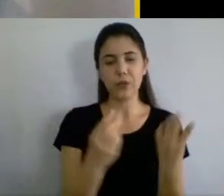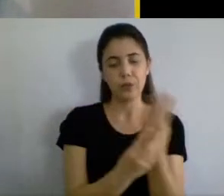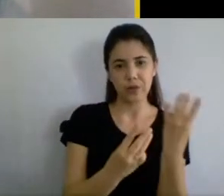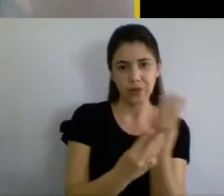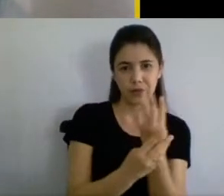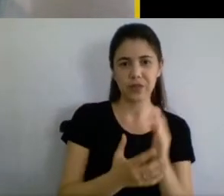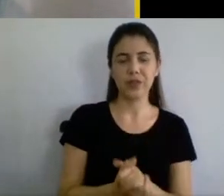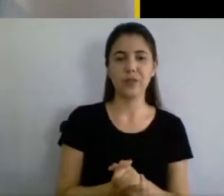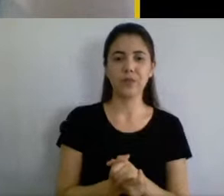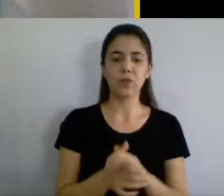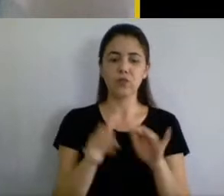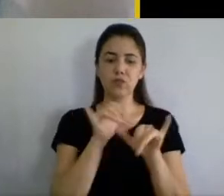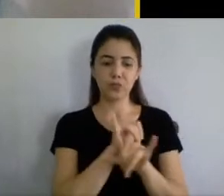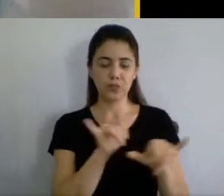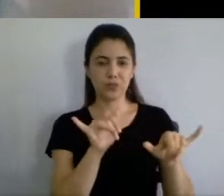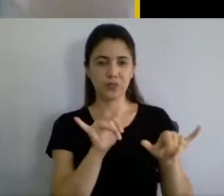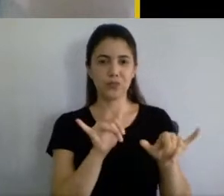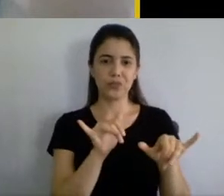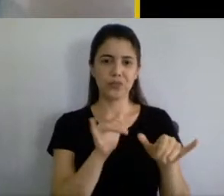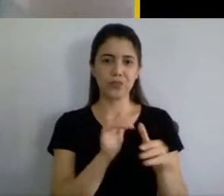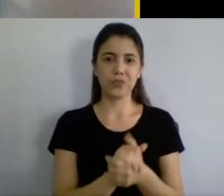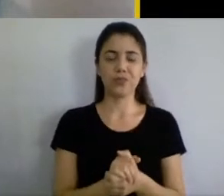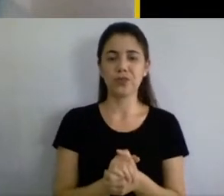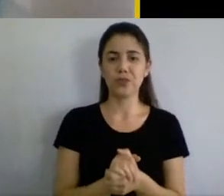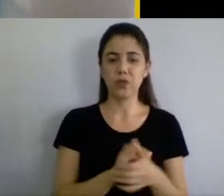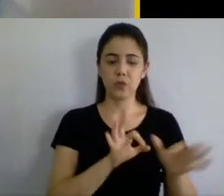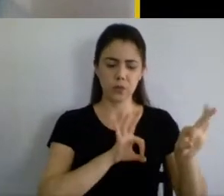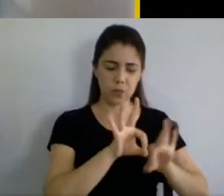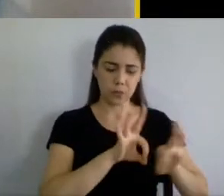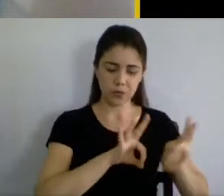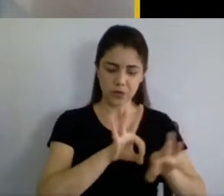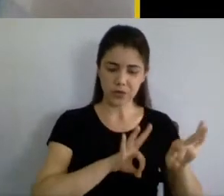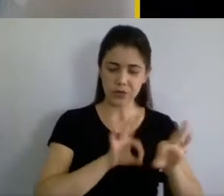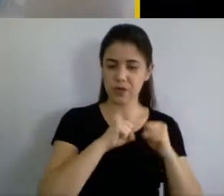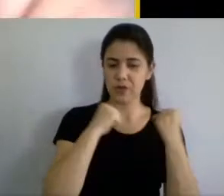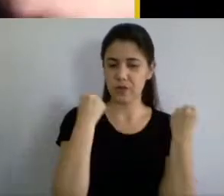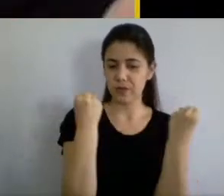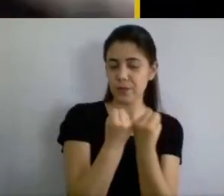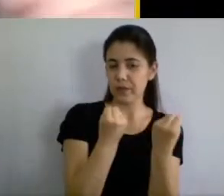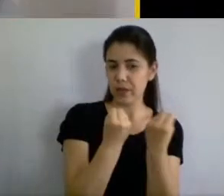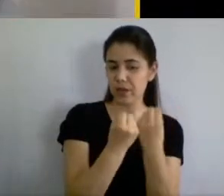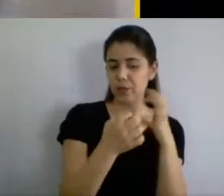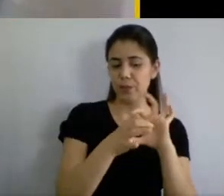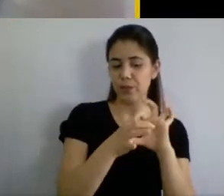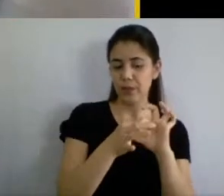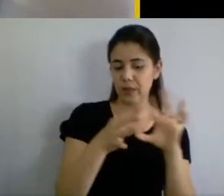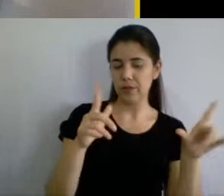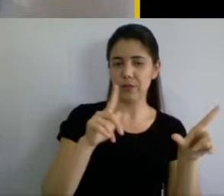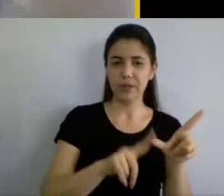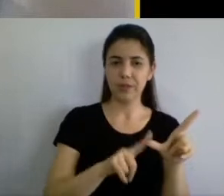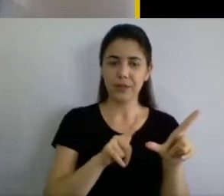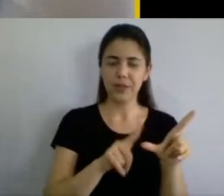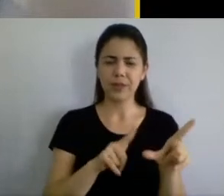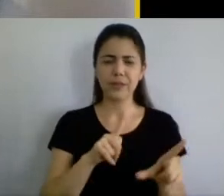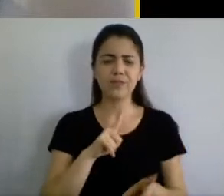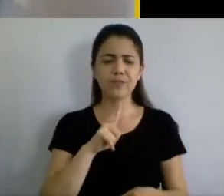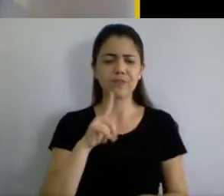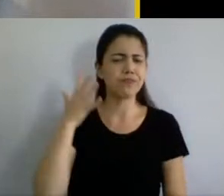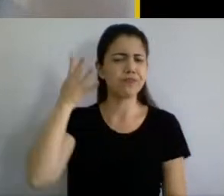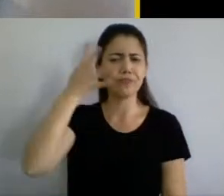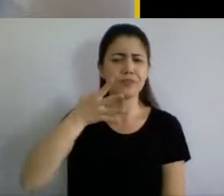maioria, transmitidas. Tá? Nosso projeto, Seminários Abertos das Letras, ele traz uma série de